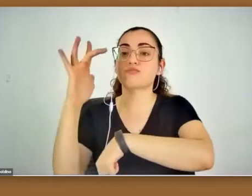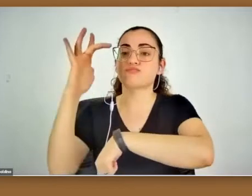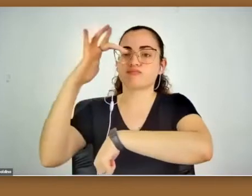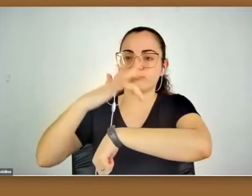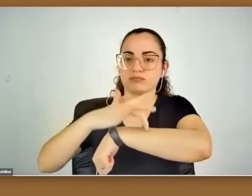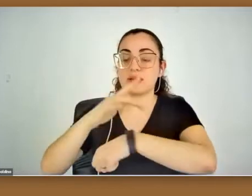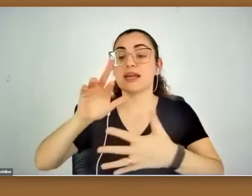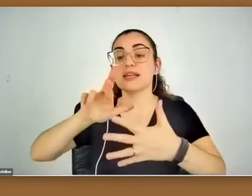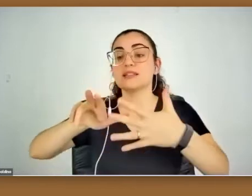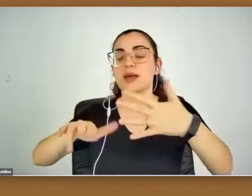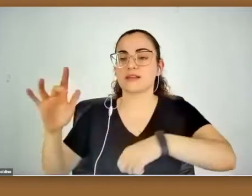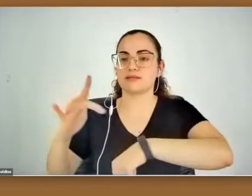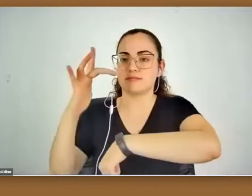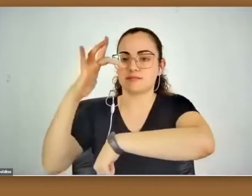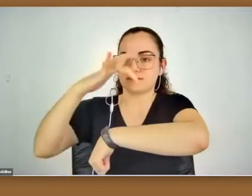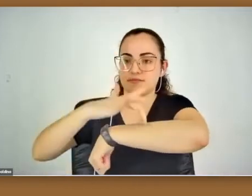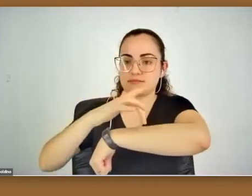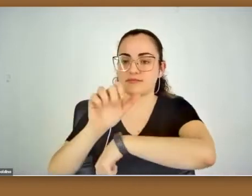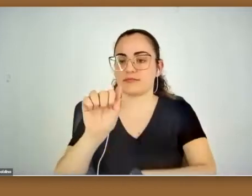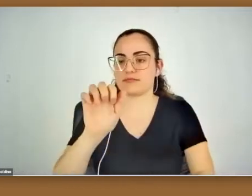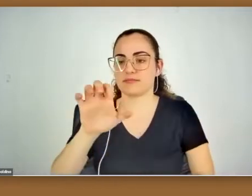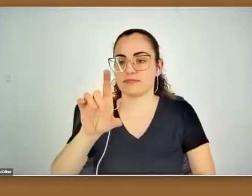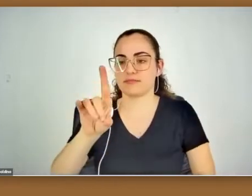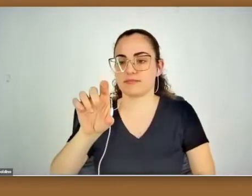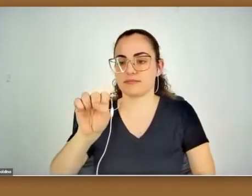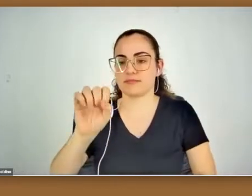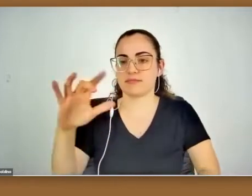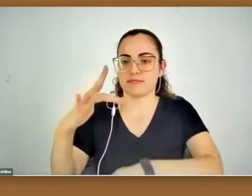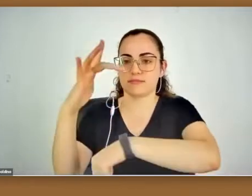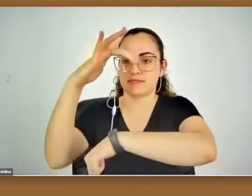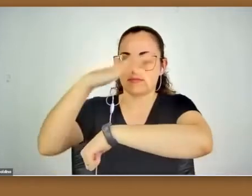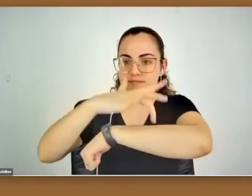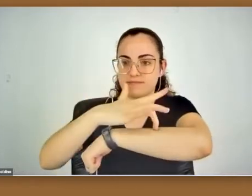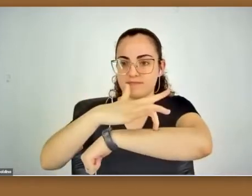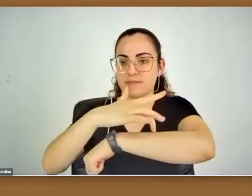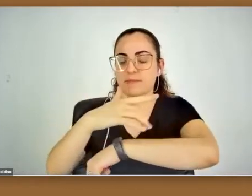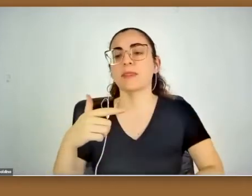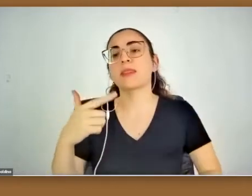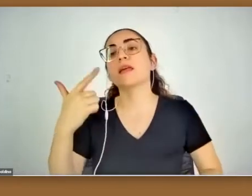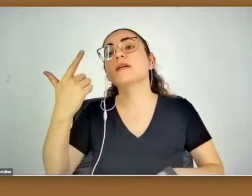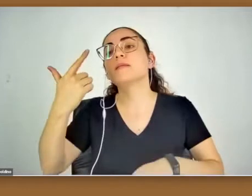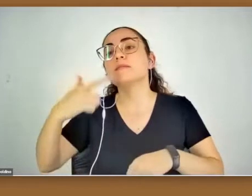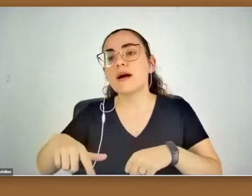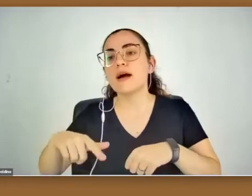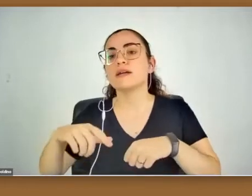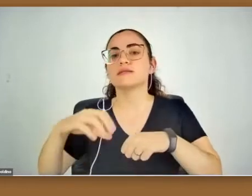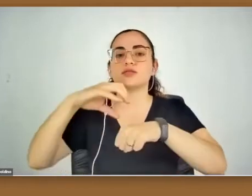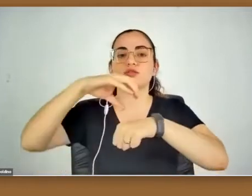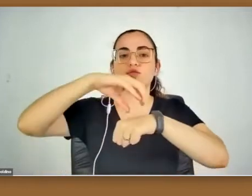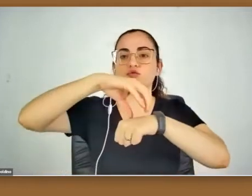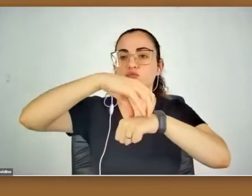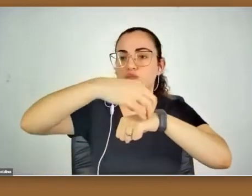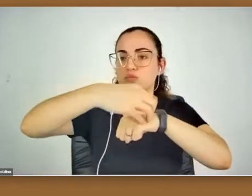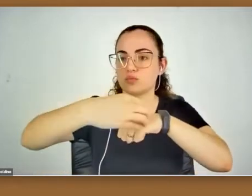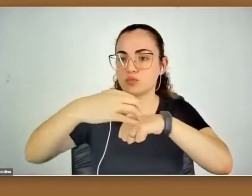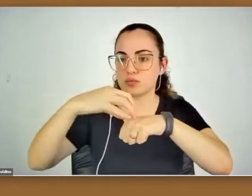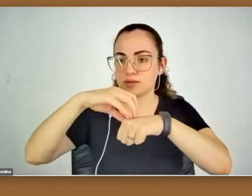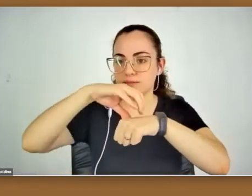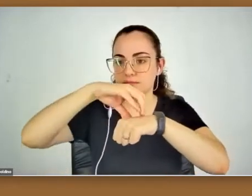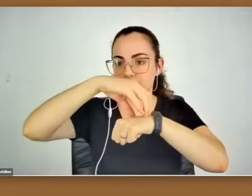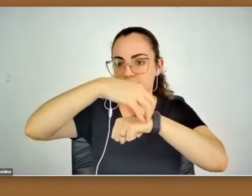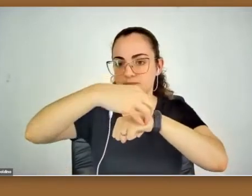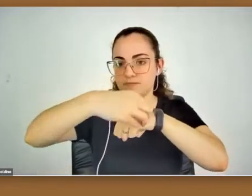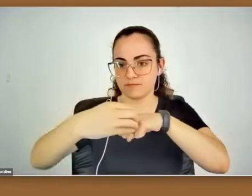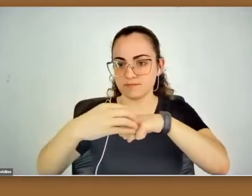A gente também tem o vírus da febre chikungunya, mais recentemente. Aqui no meu estado, eu sou do